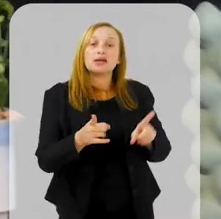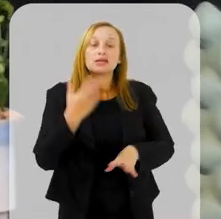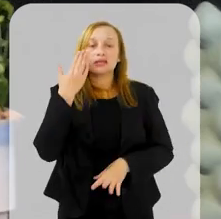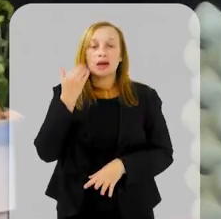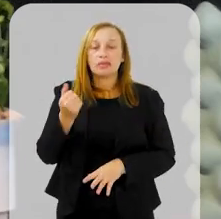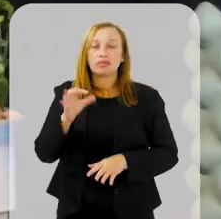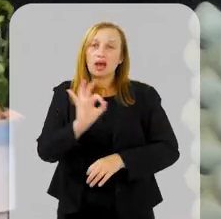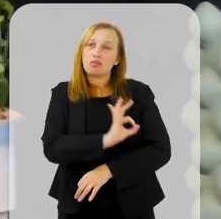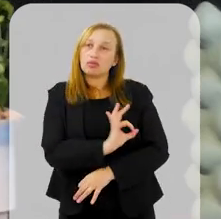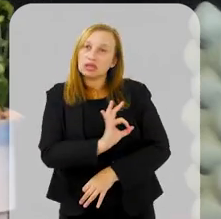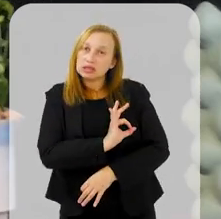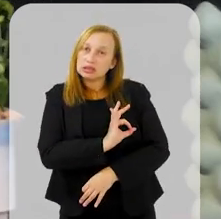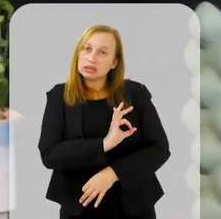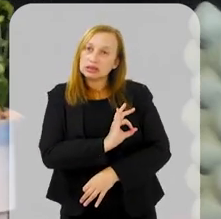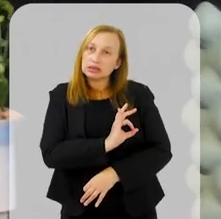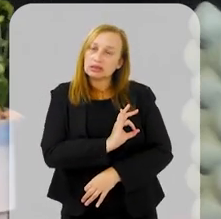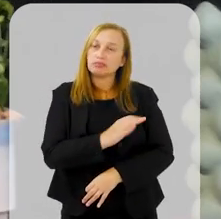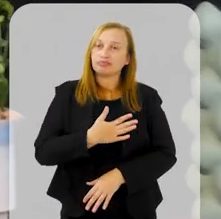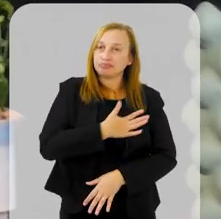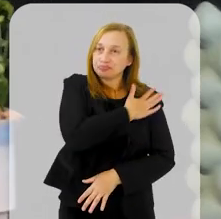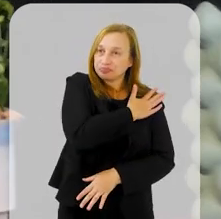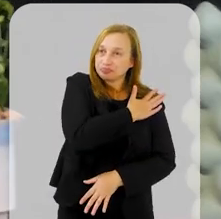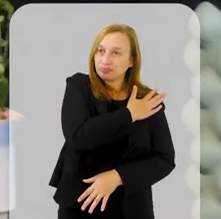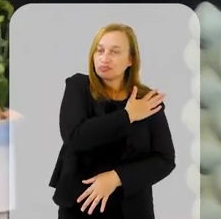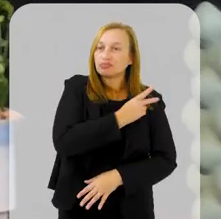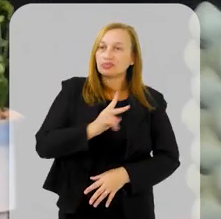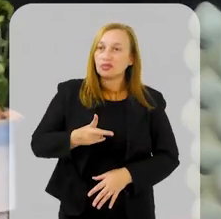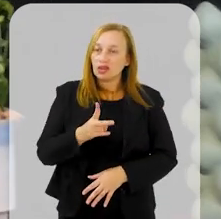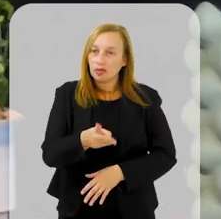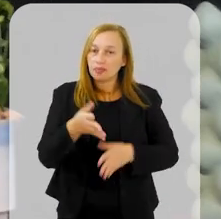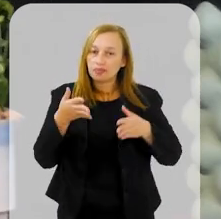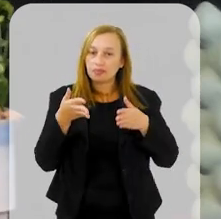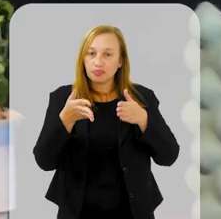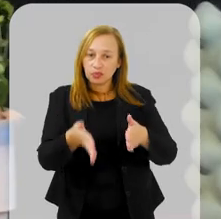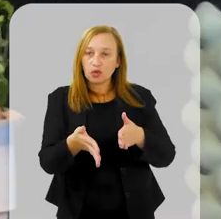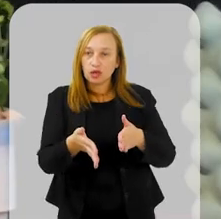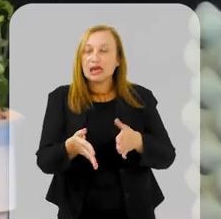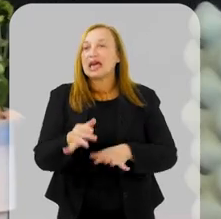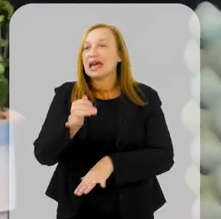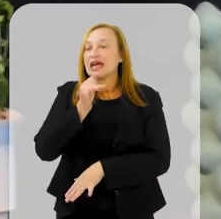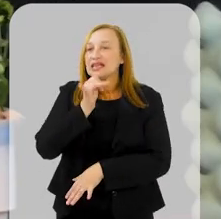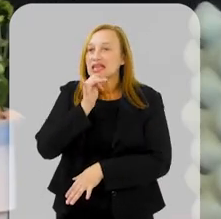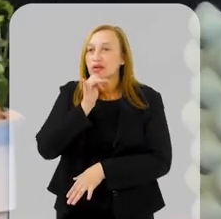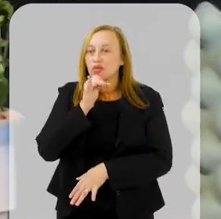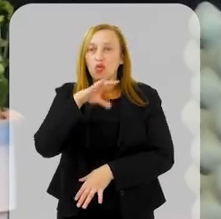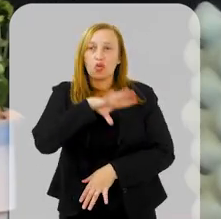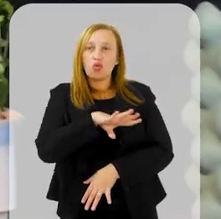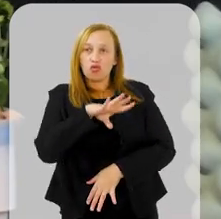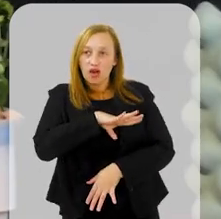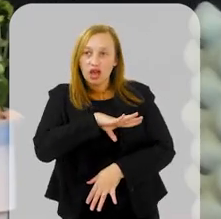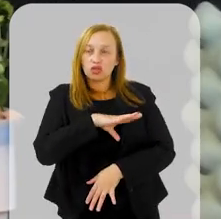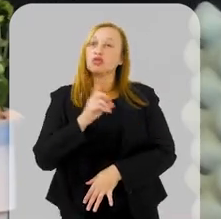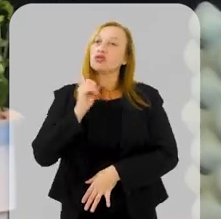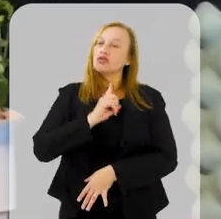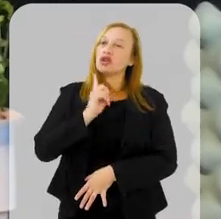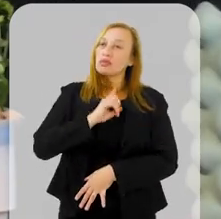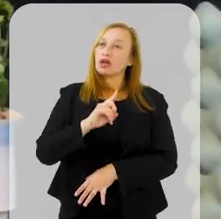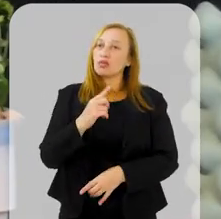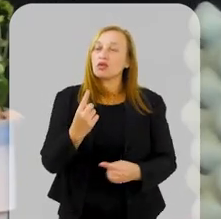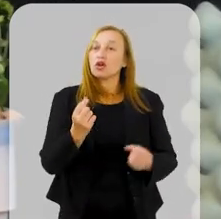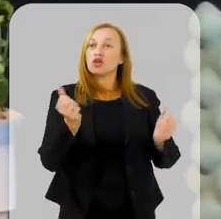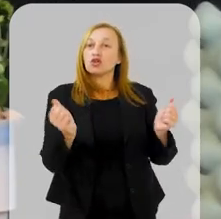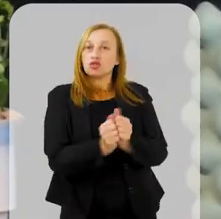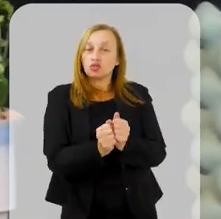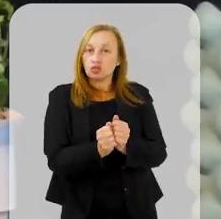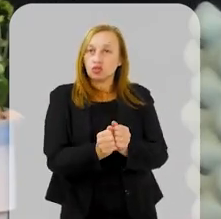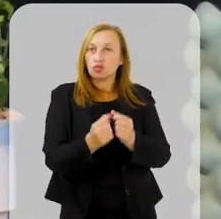gente sabe que a Polícia Militar, ela sempre breca no mesmo dia. Por exemplo, o Vasco jogando em São Januário e o Flamengo no